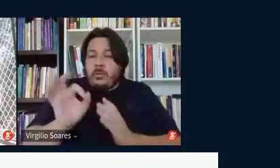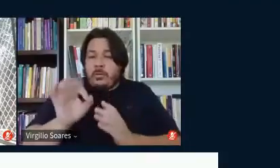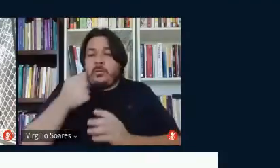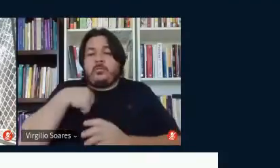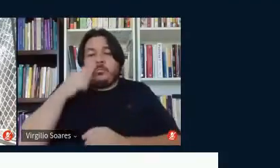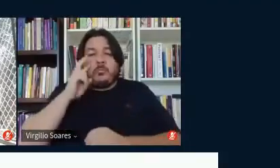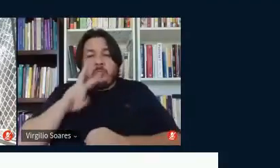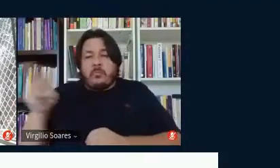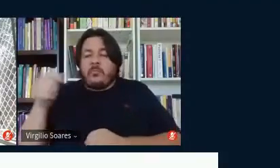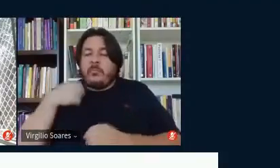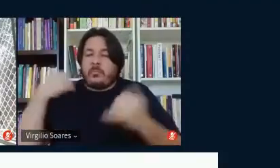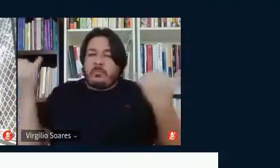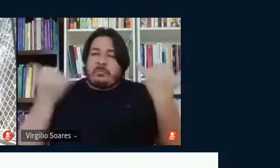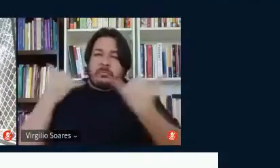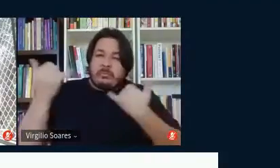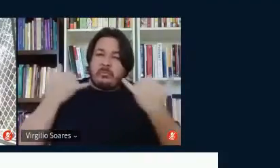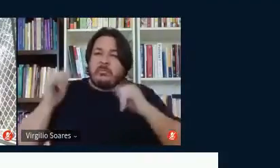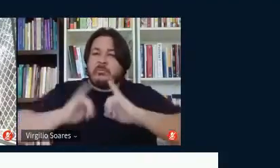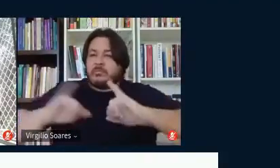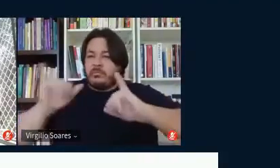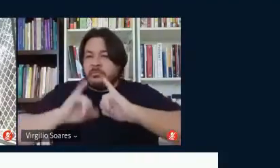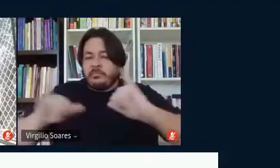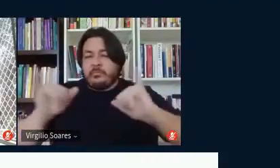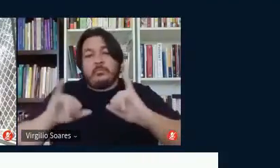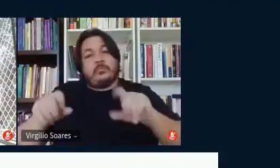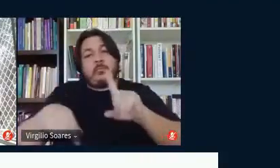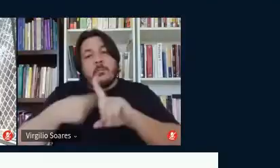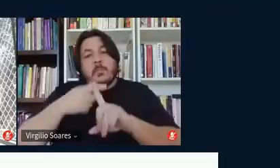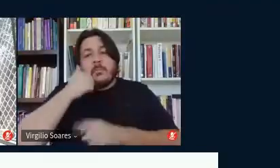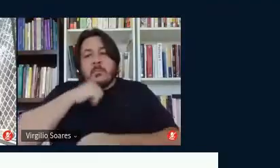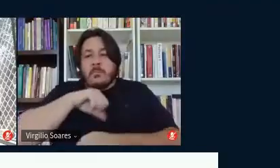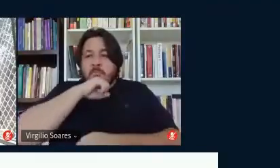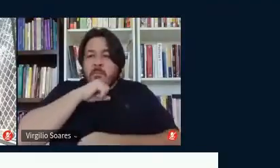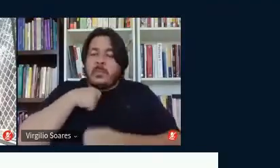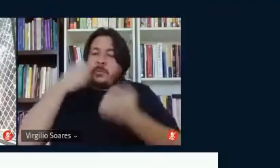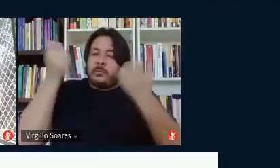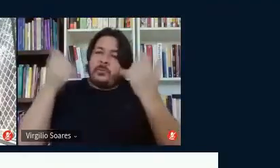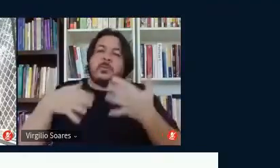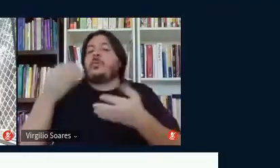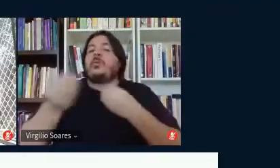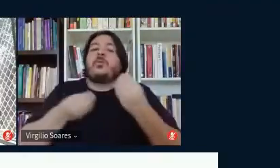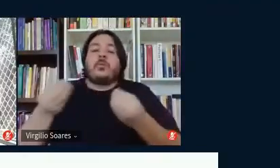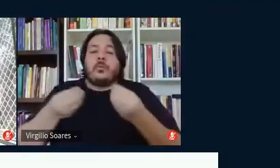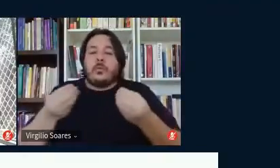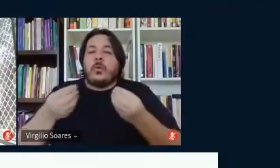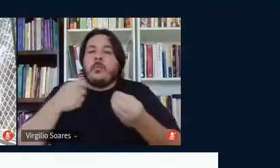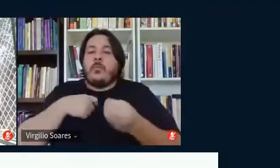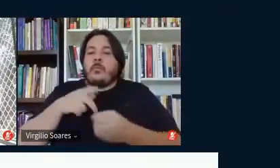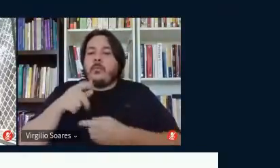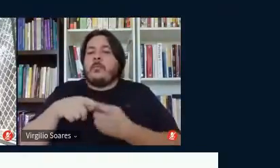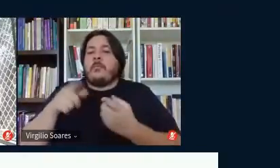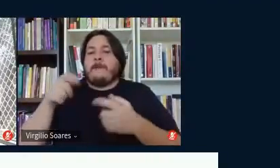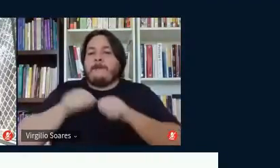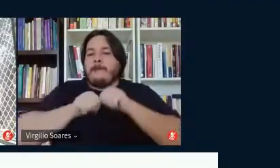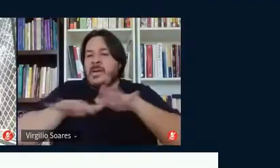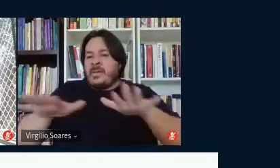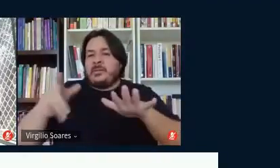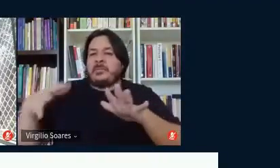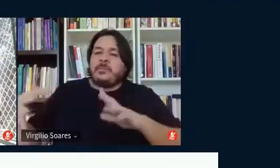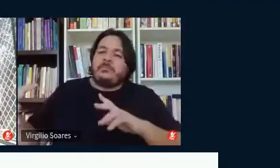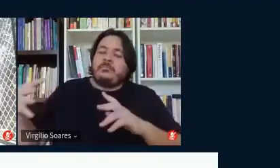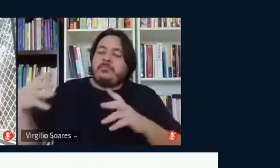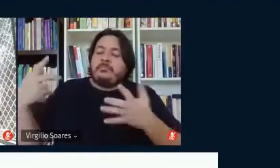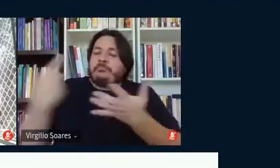de jornais e relatos dessas mães falando para a gente como que essa pandemia atingiu diretamente essas famílias e essas crianças com a